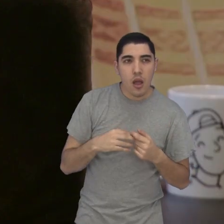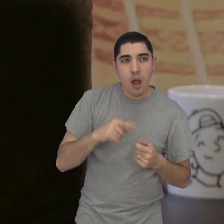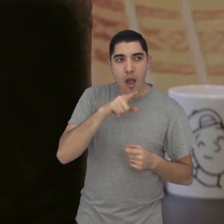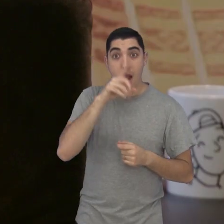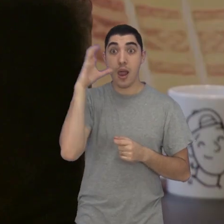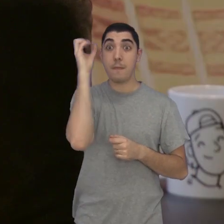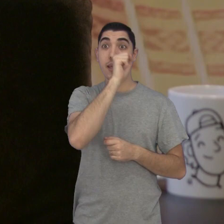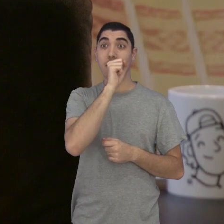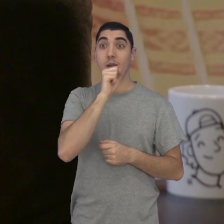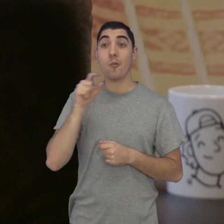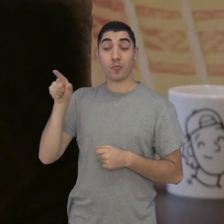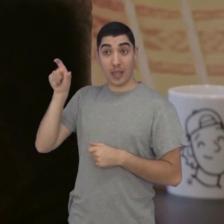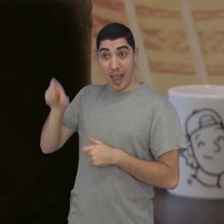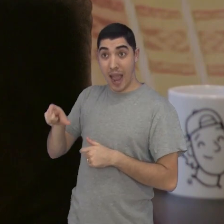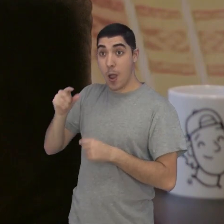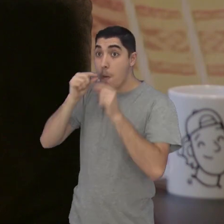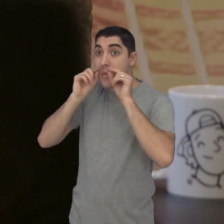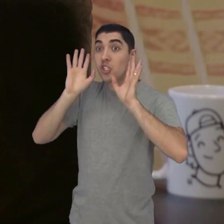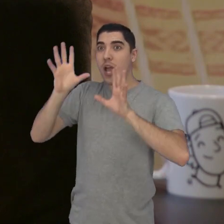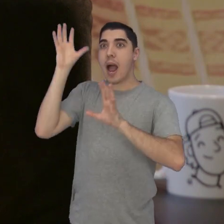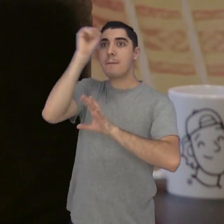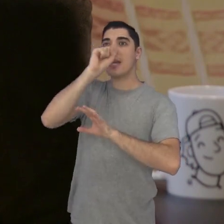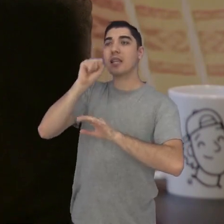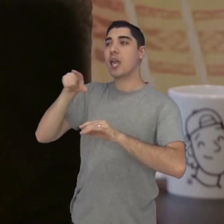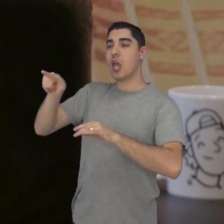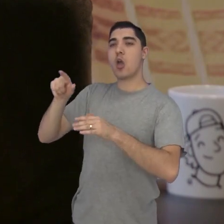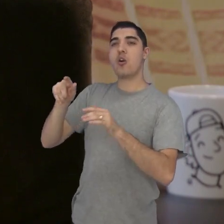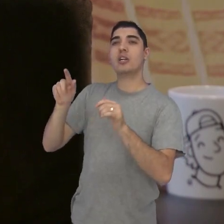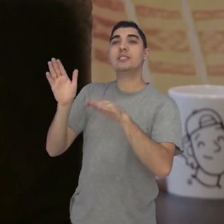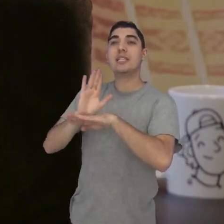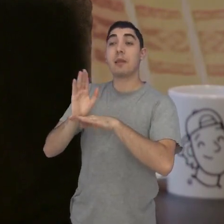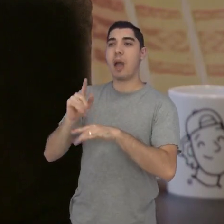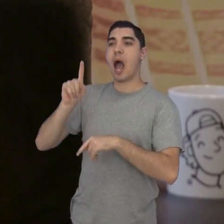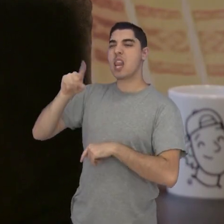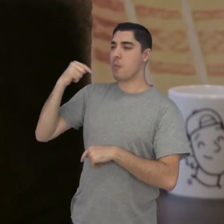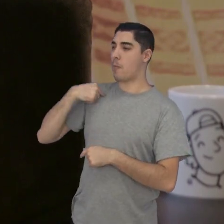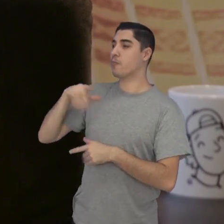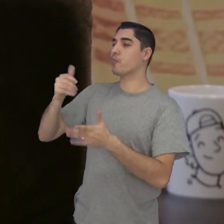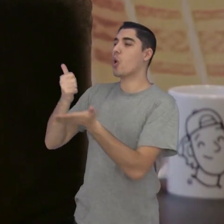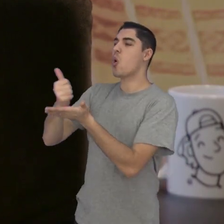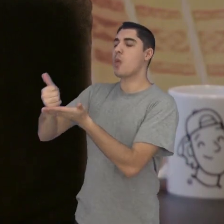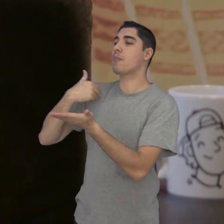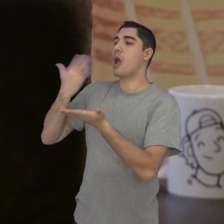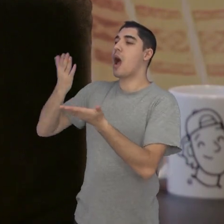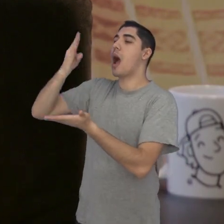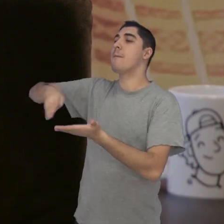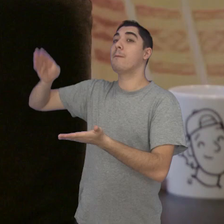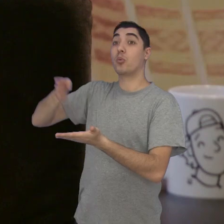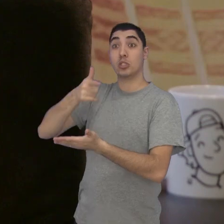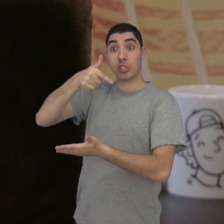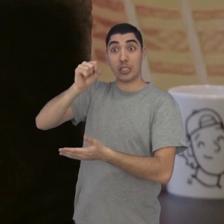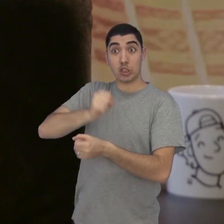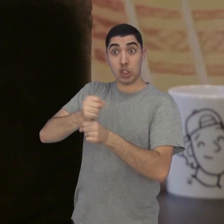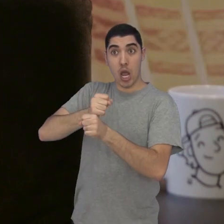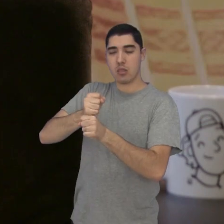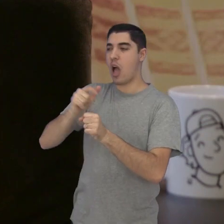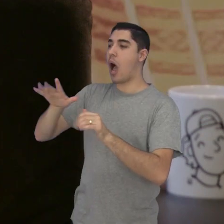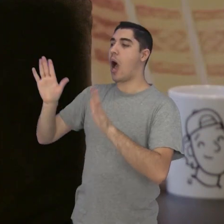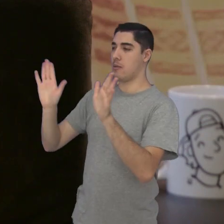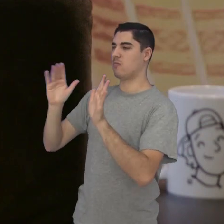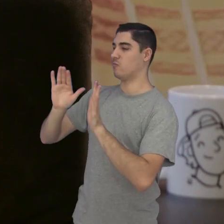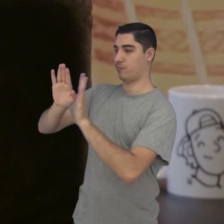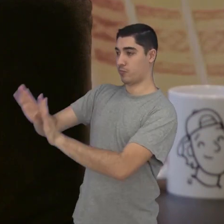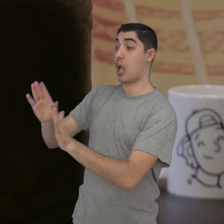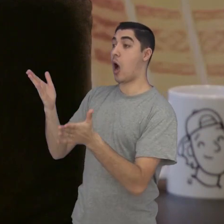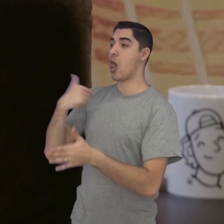aprendi a fazer cinema. Ele chegou, ele tinha um contrato para mais um filme, pagou a multa e falou: agora eu vou produzir os meus filmes, as